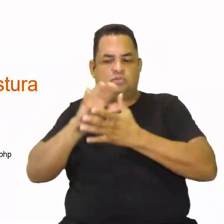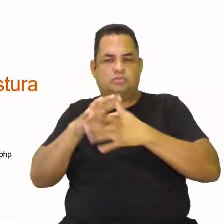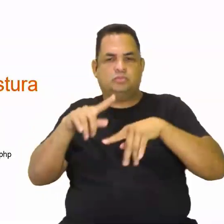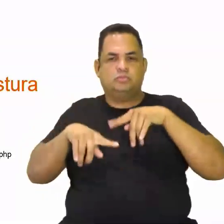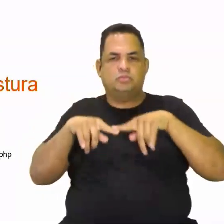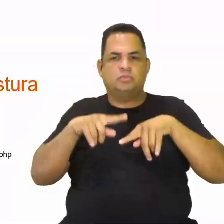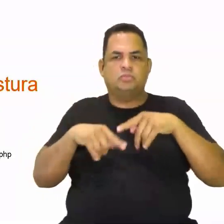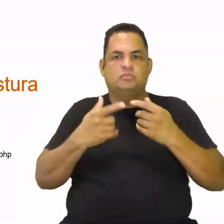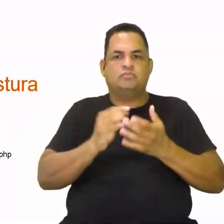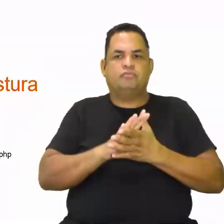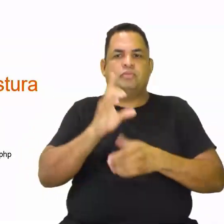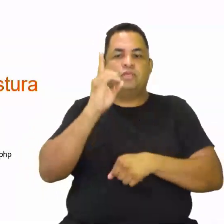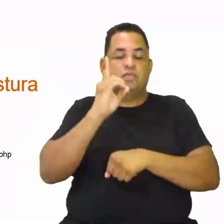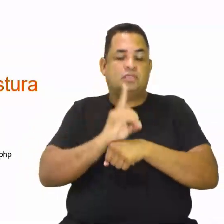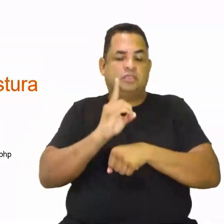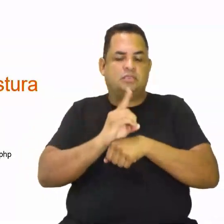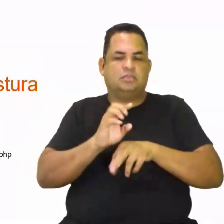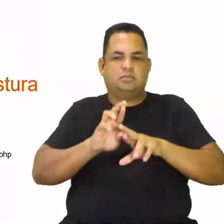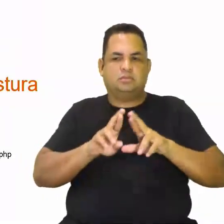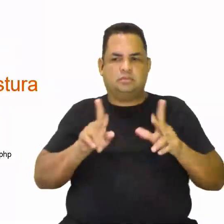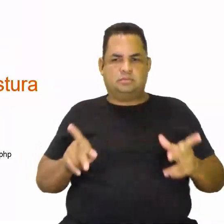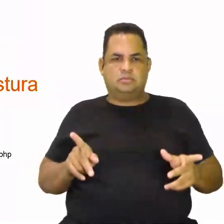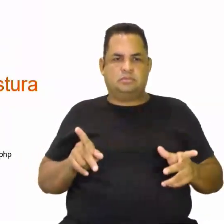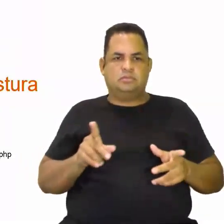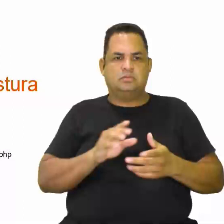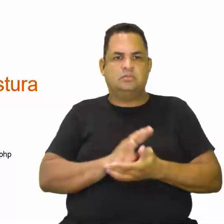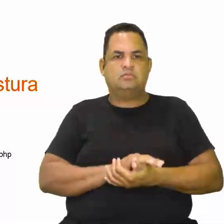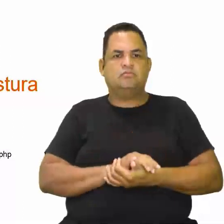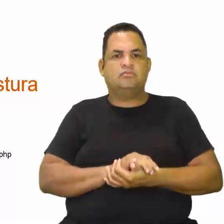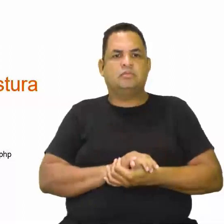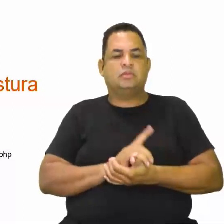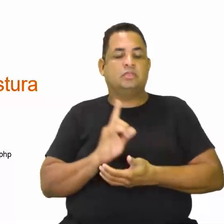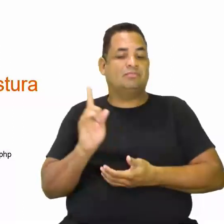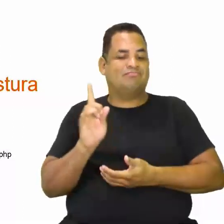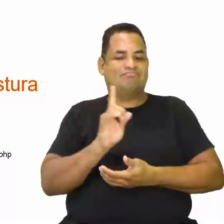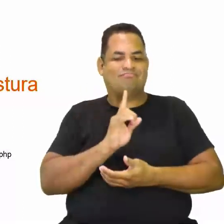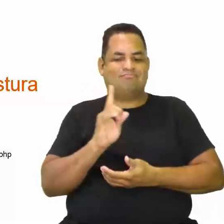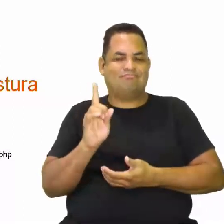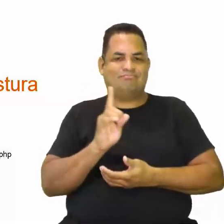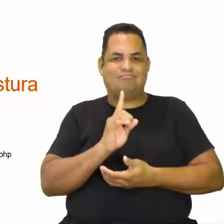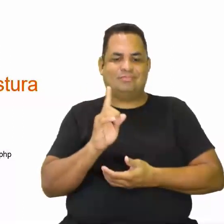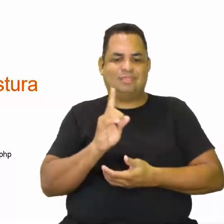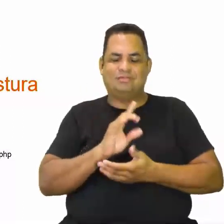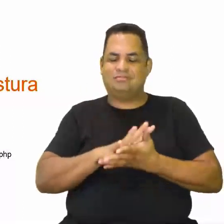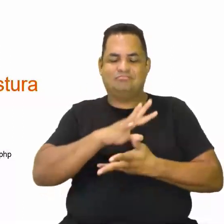materiais que têm densidades diferentes e não são